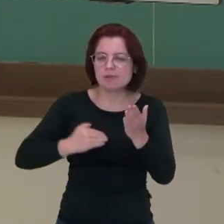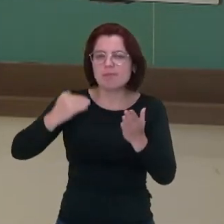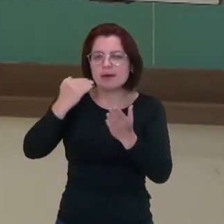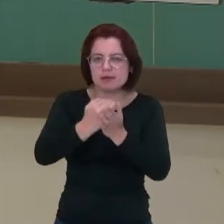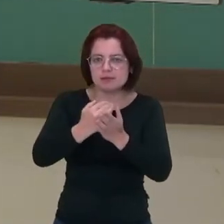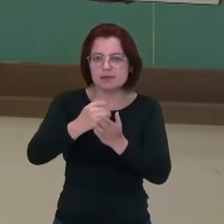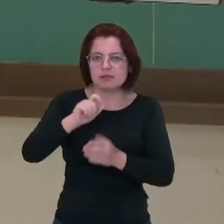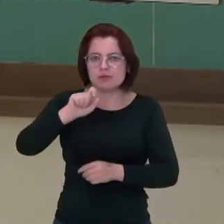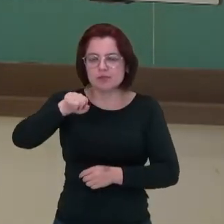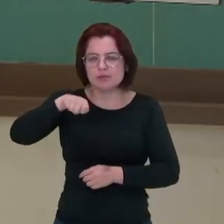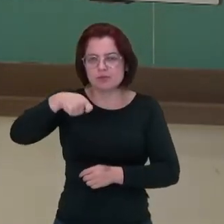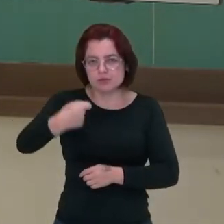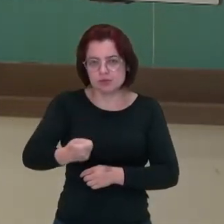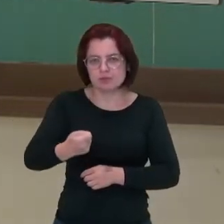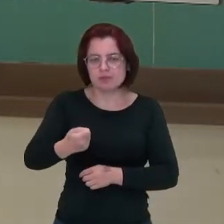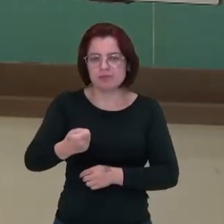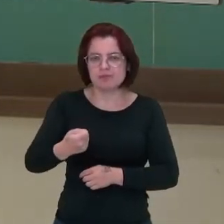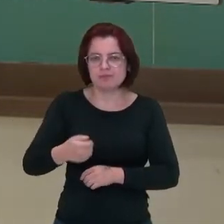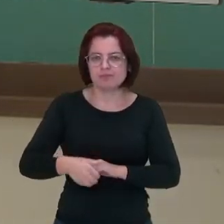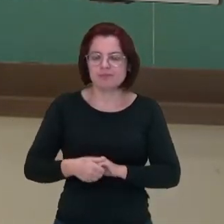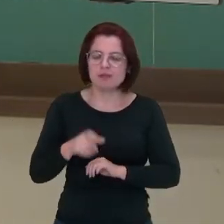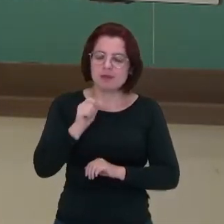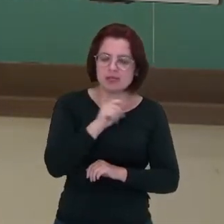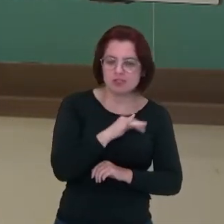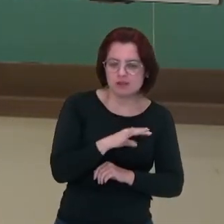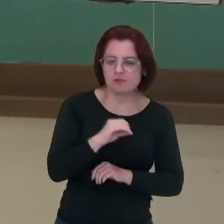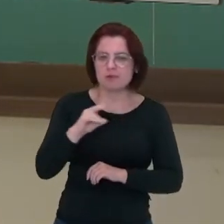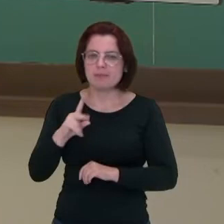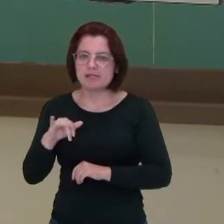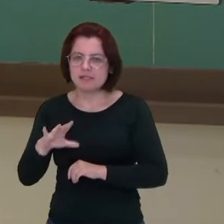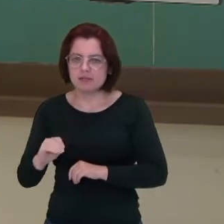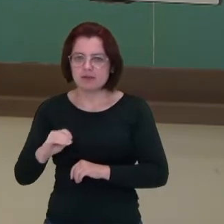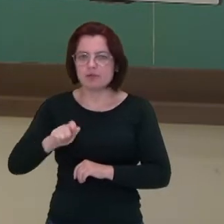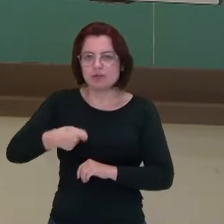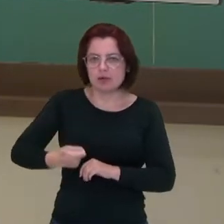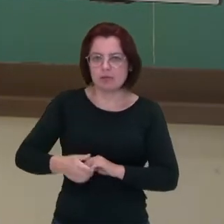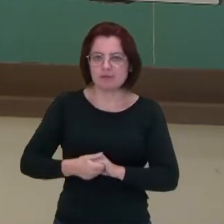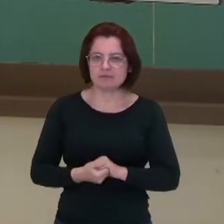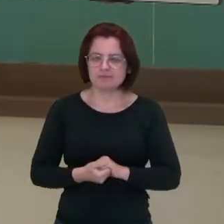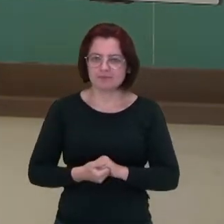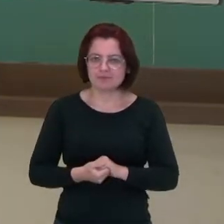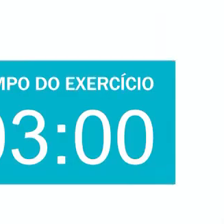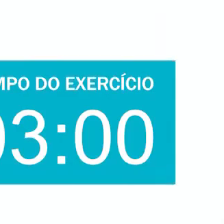mais para deixar bem assentado o que é um ativo e o que é um passivo financeiro.